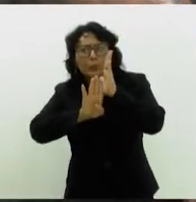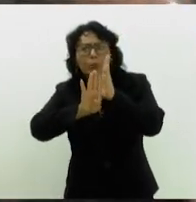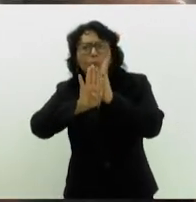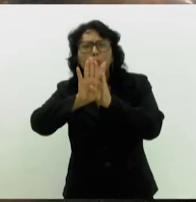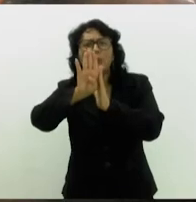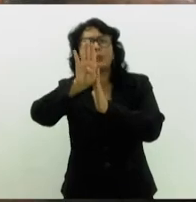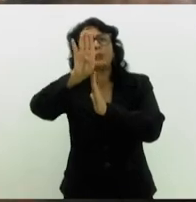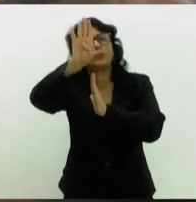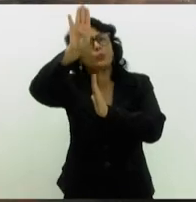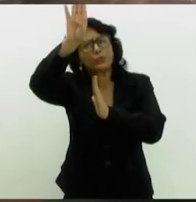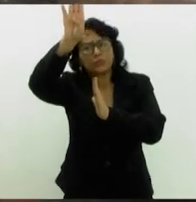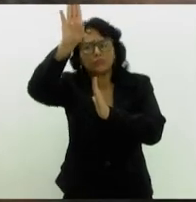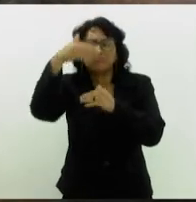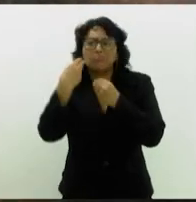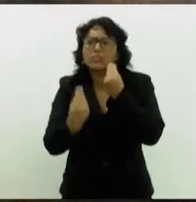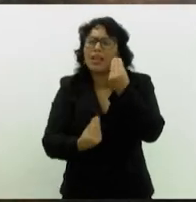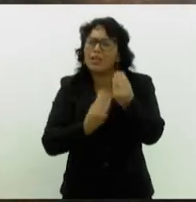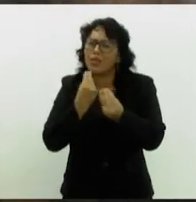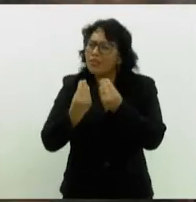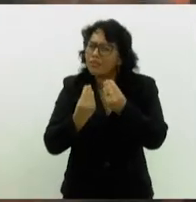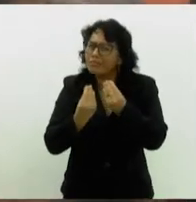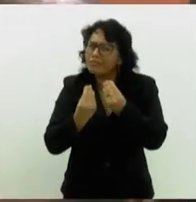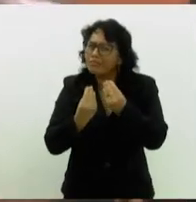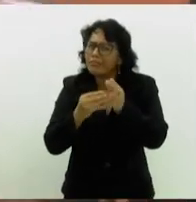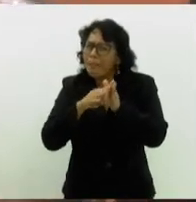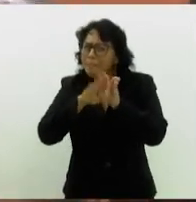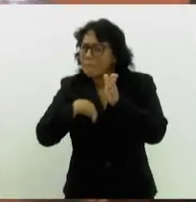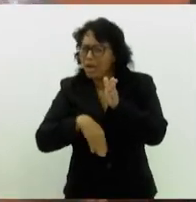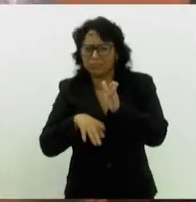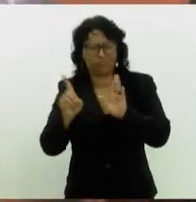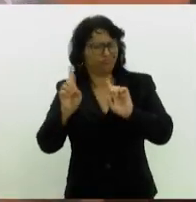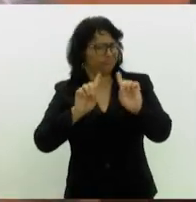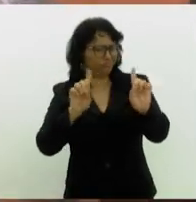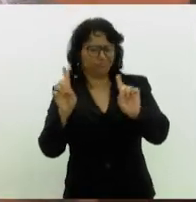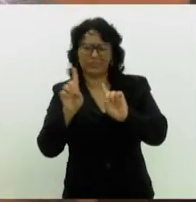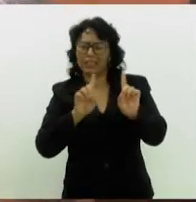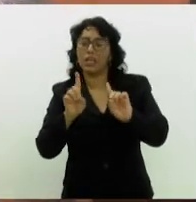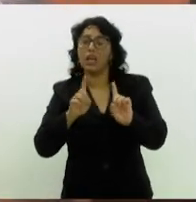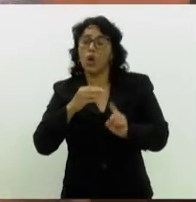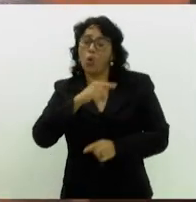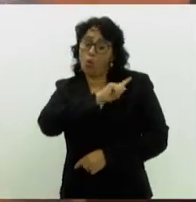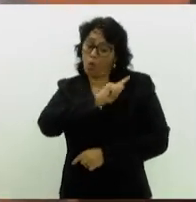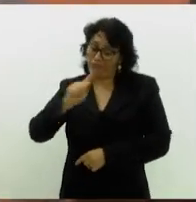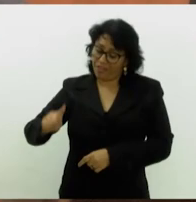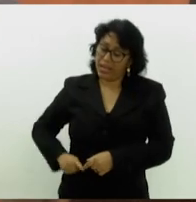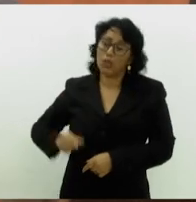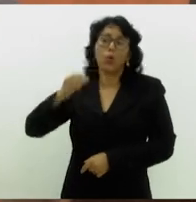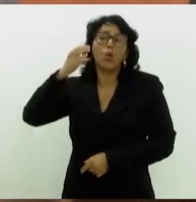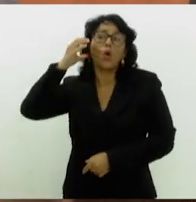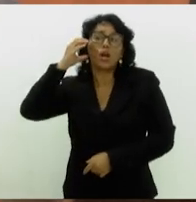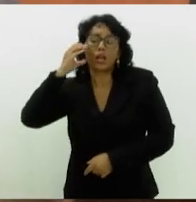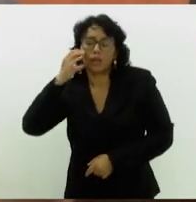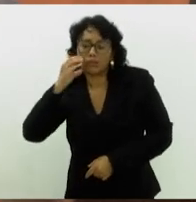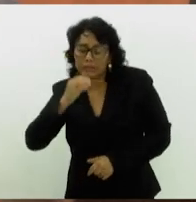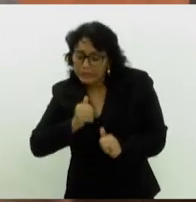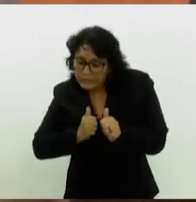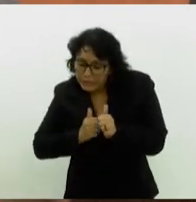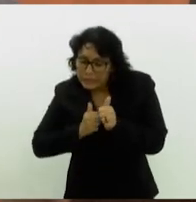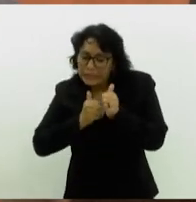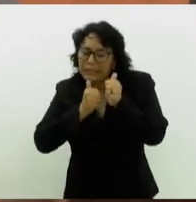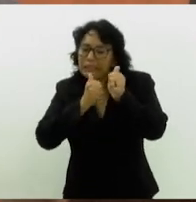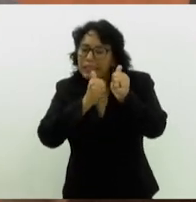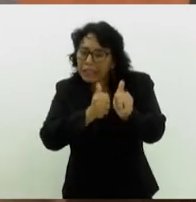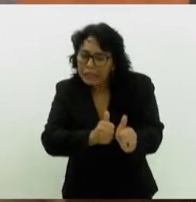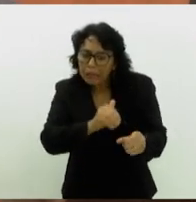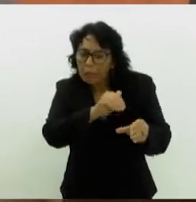houve crescimento não foi maior do que a inflação porque o governador Cláudio Castro seguindo a movimentação eleitoreira de